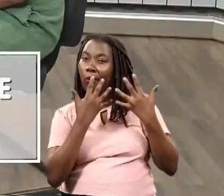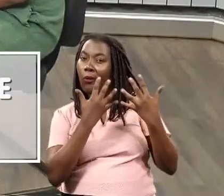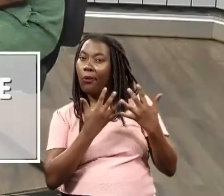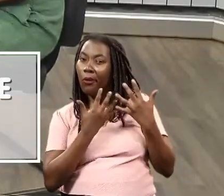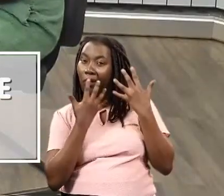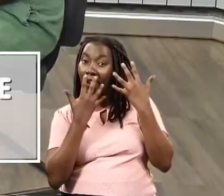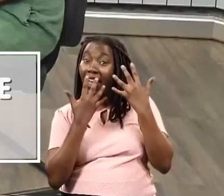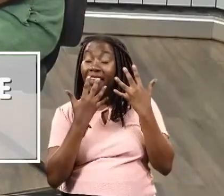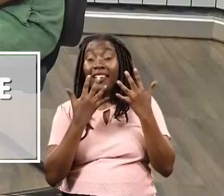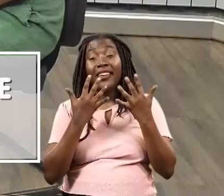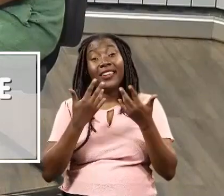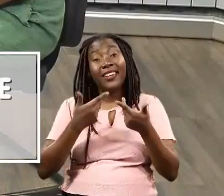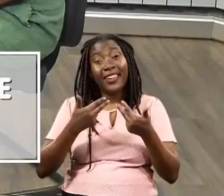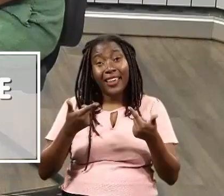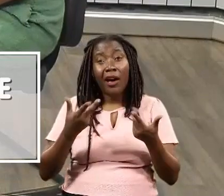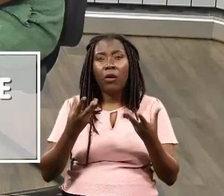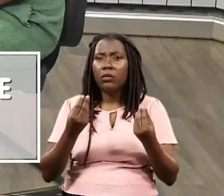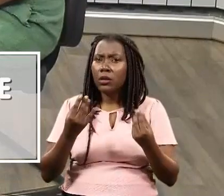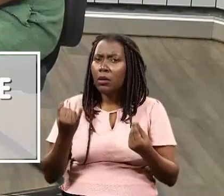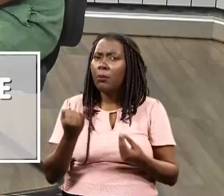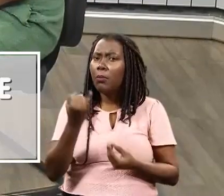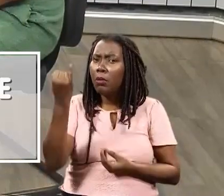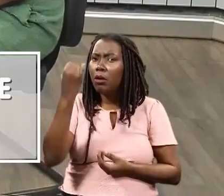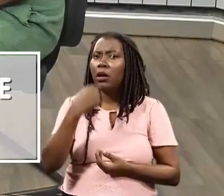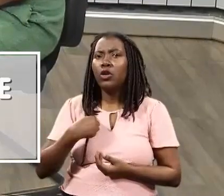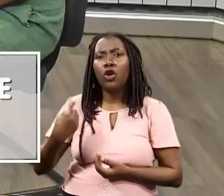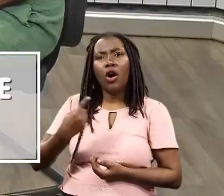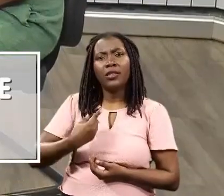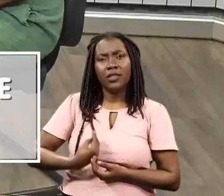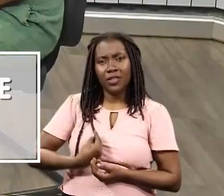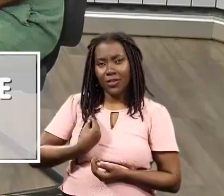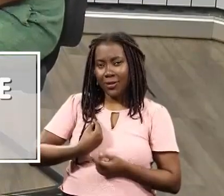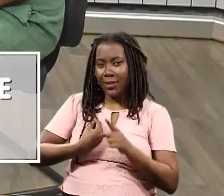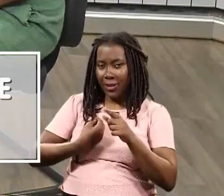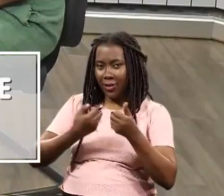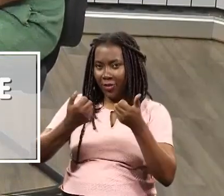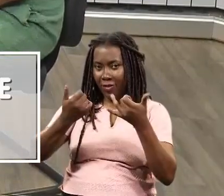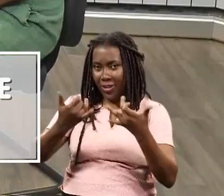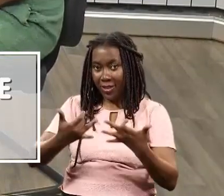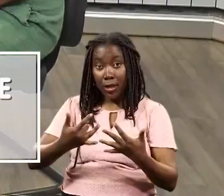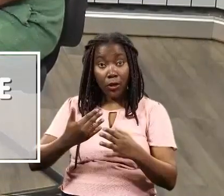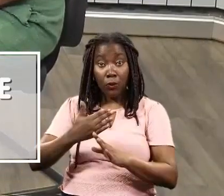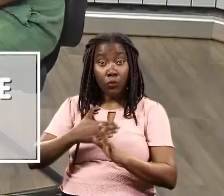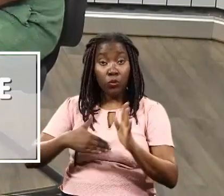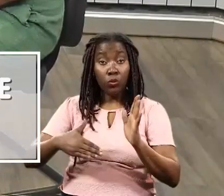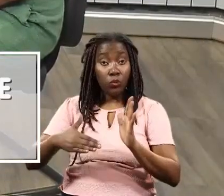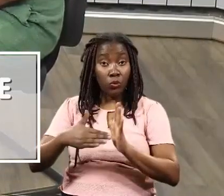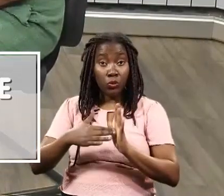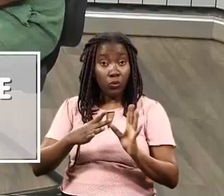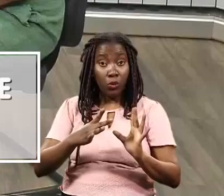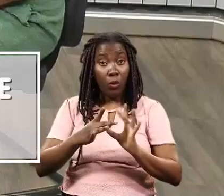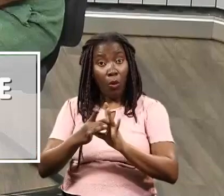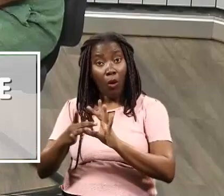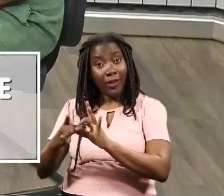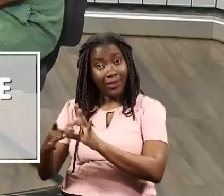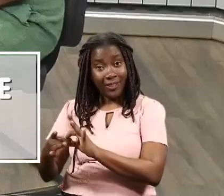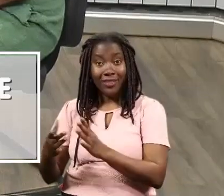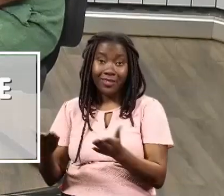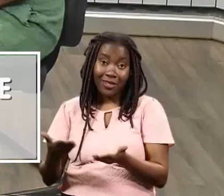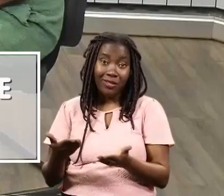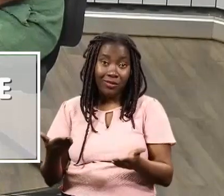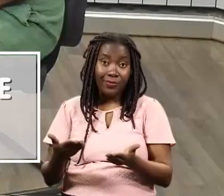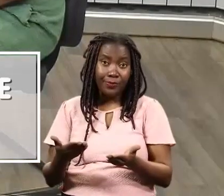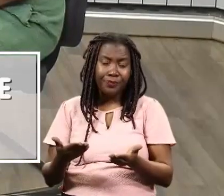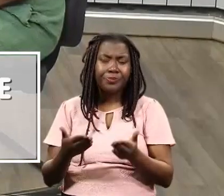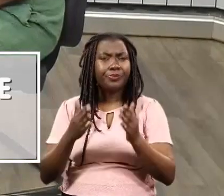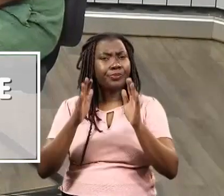movimenta, e é algo tão importante para as nossas vidas, como você disse, né? Está tudo conectado hoje, né?